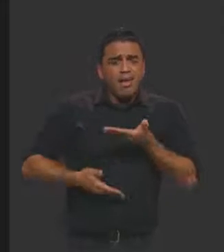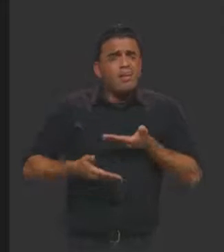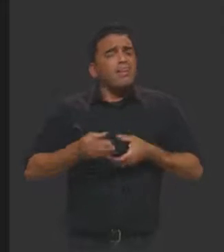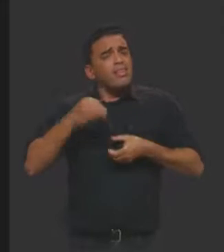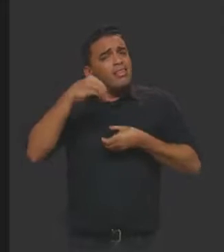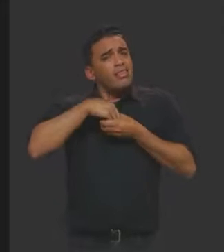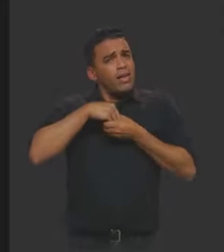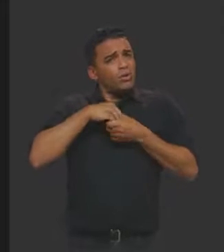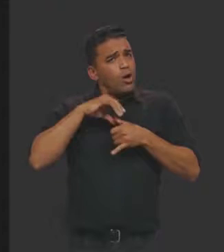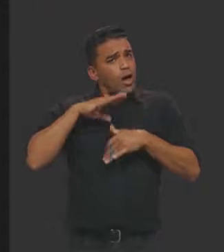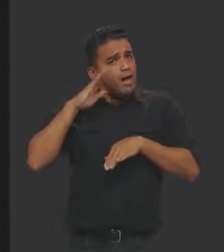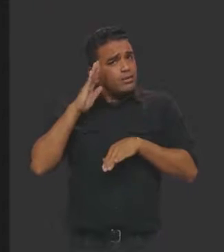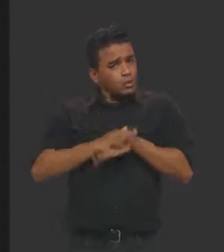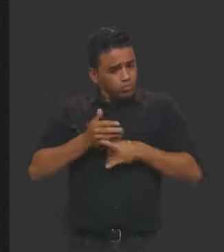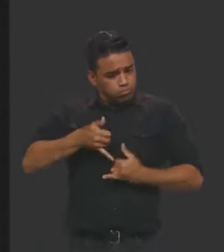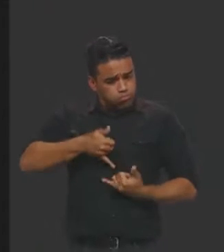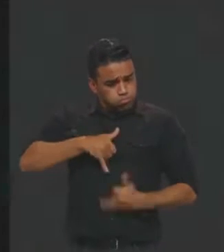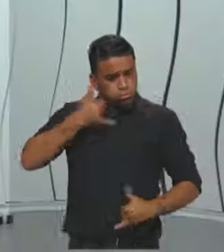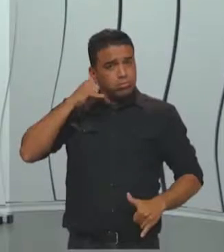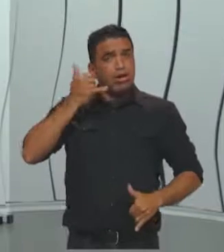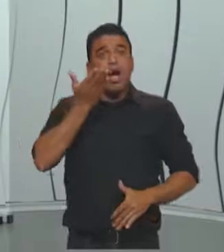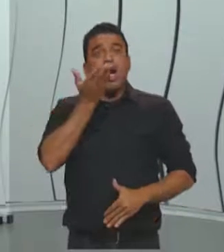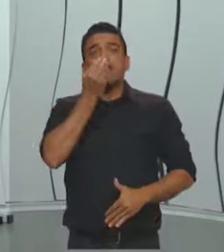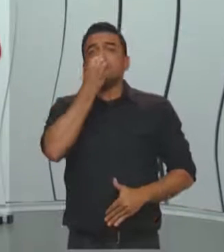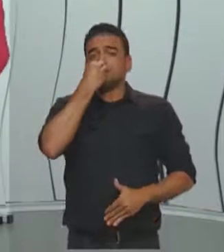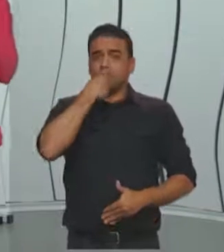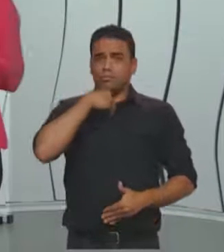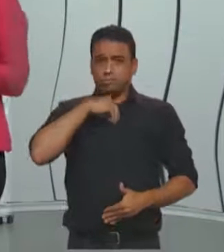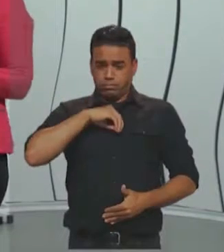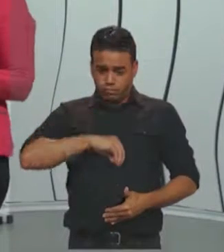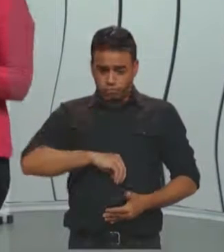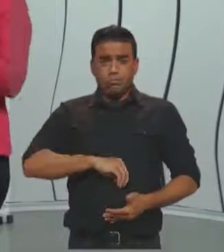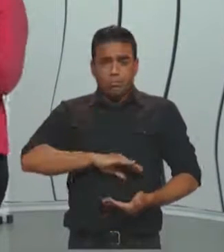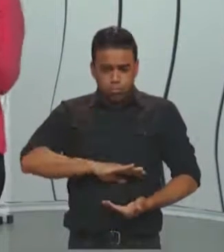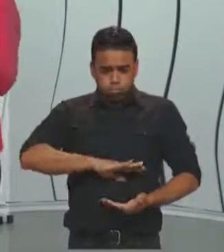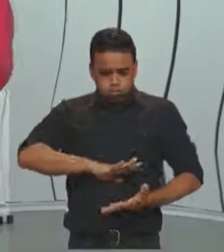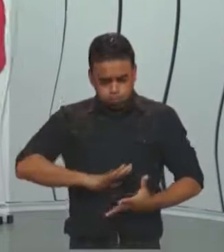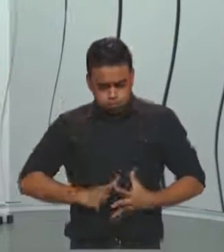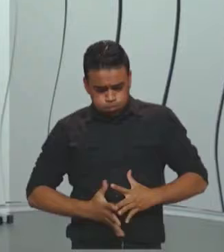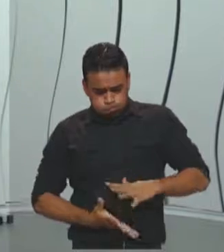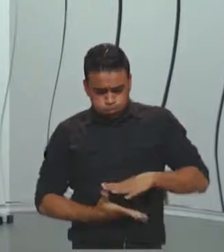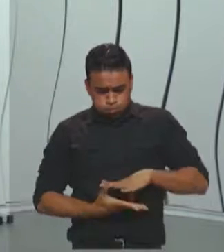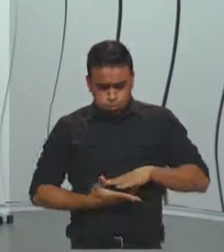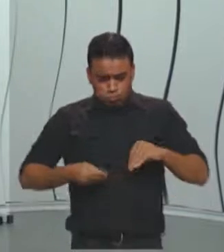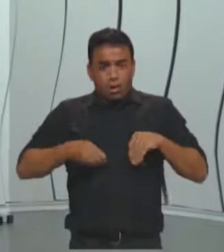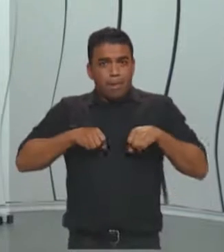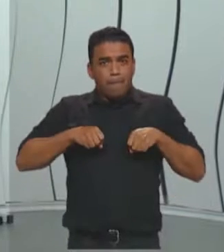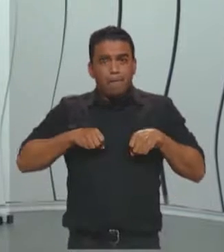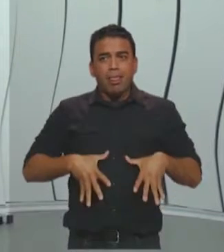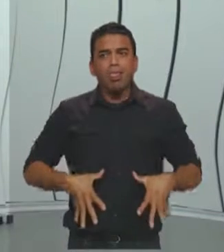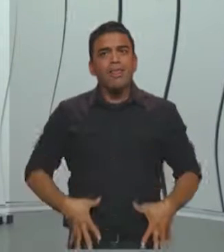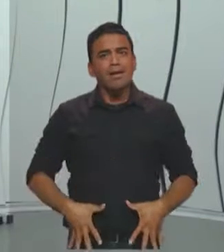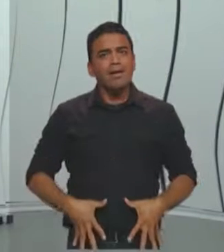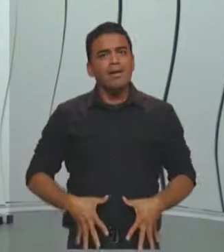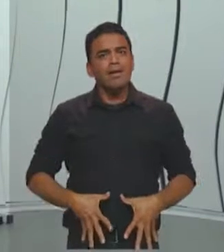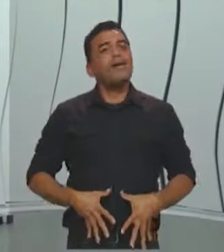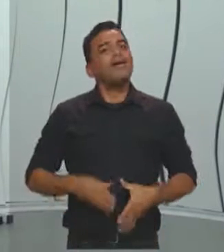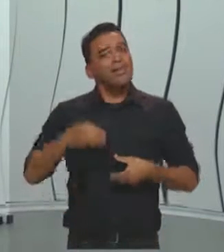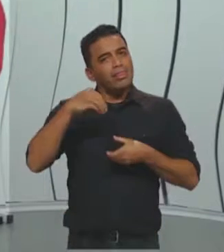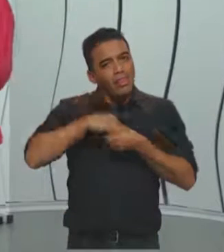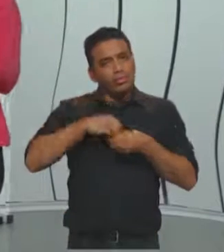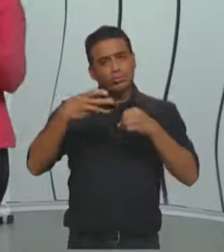que nós adquirimos pela alimentação, pelo processo de digestão, ele é que conduz até as nossas